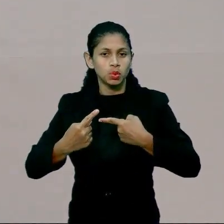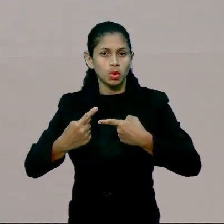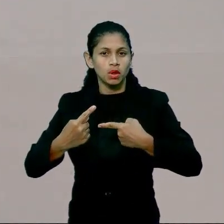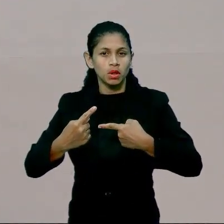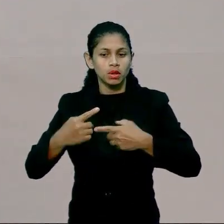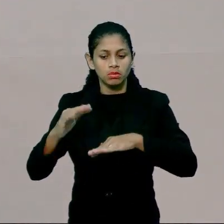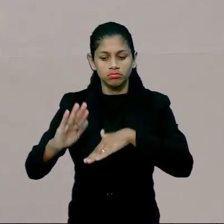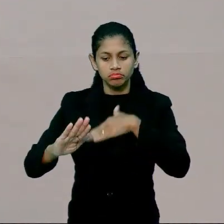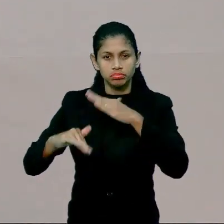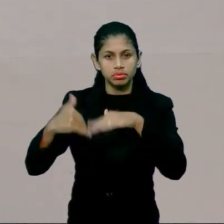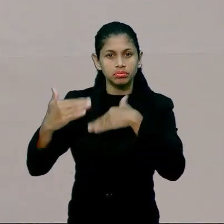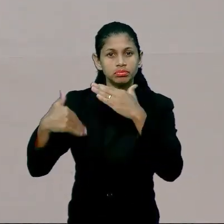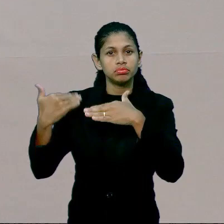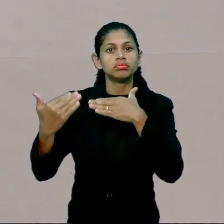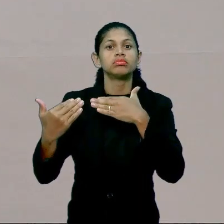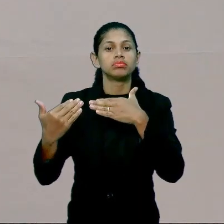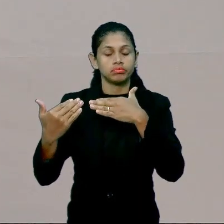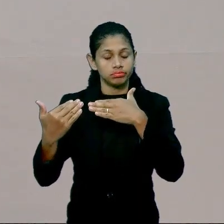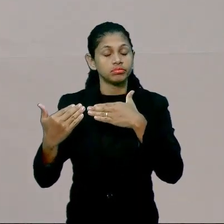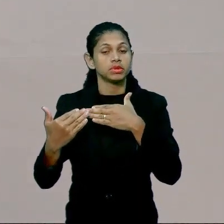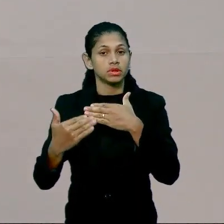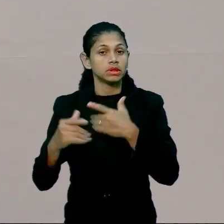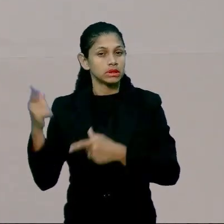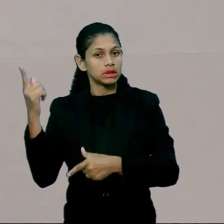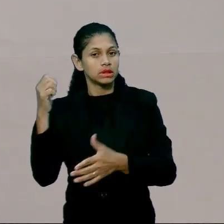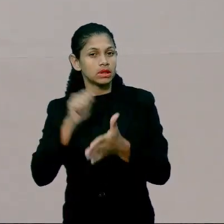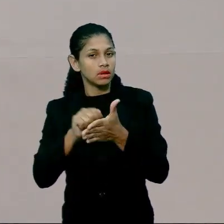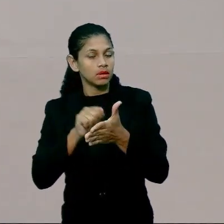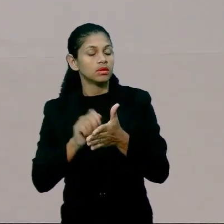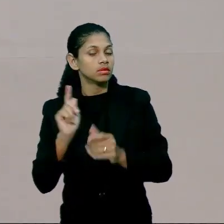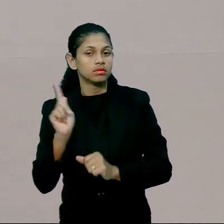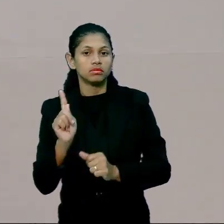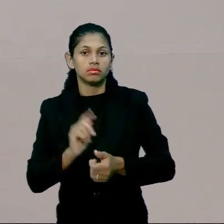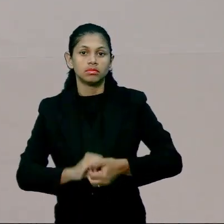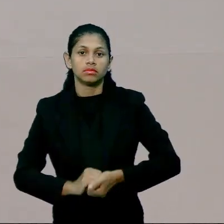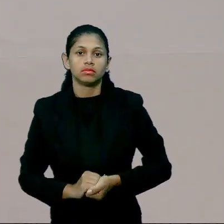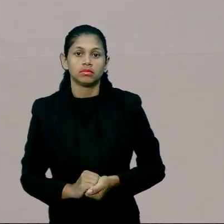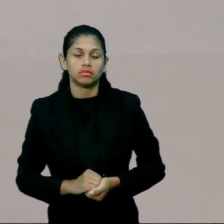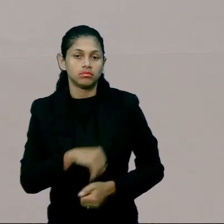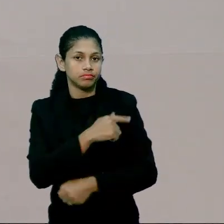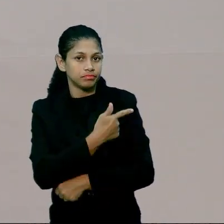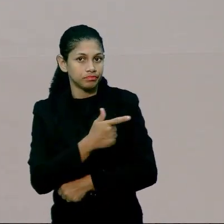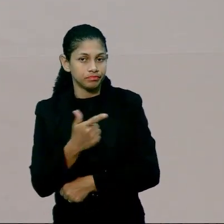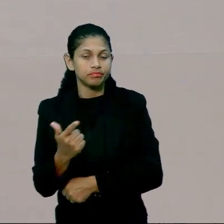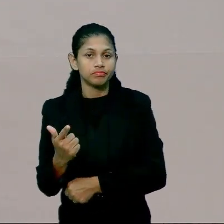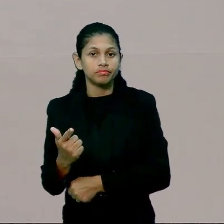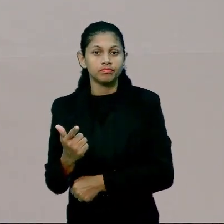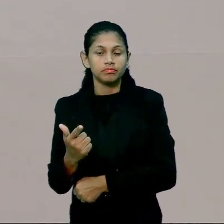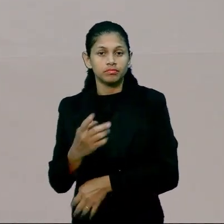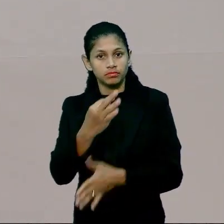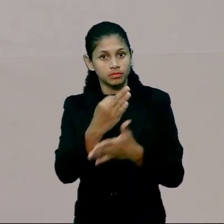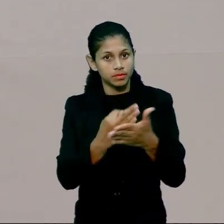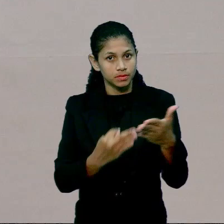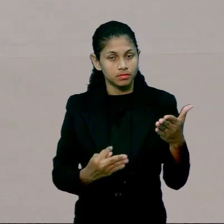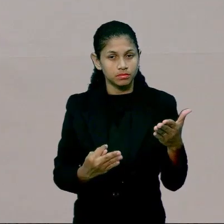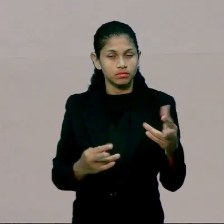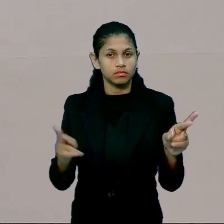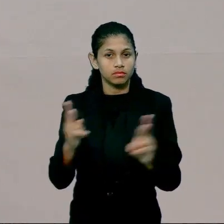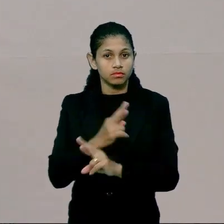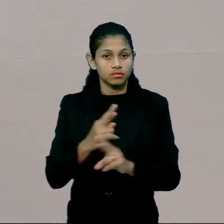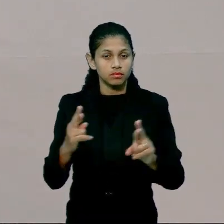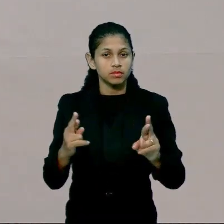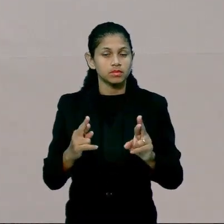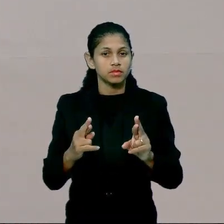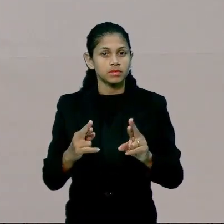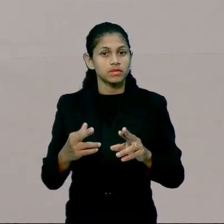produção dessa pessoa, ok? No caso ali da Patrícia, ok? Não há uma citação em relação a ela